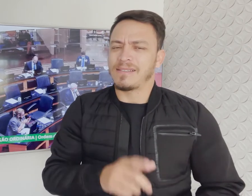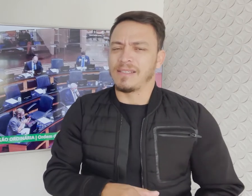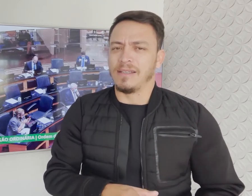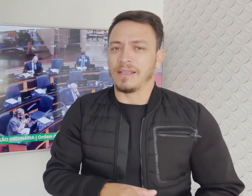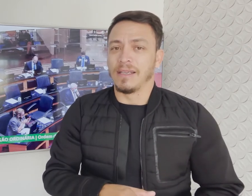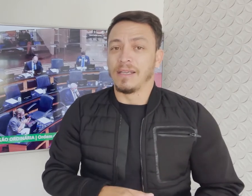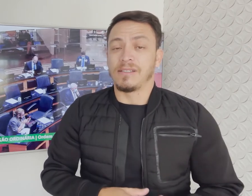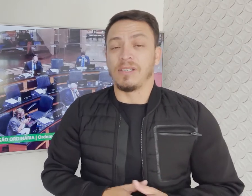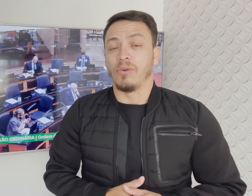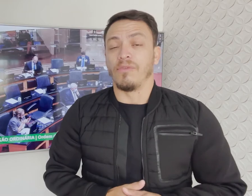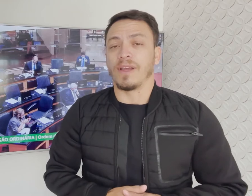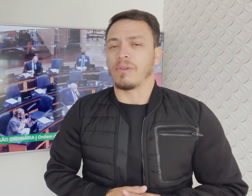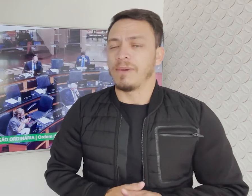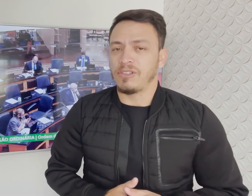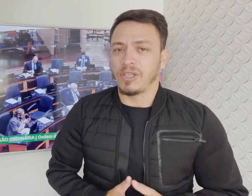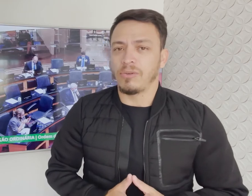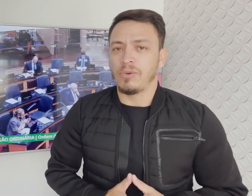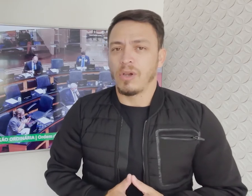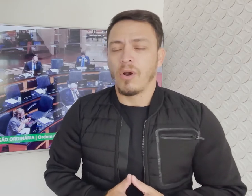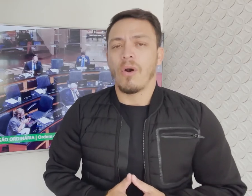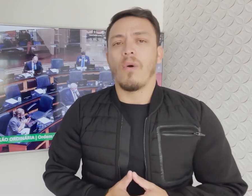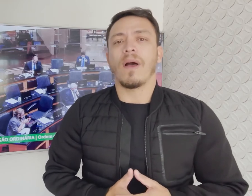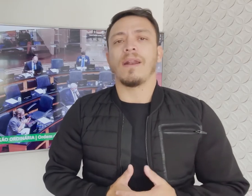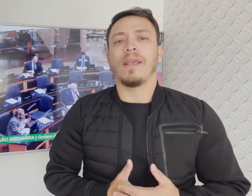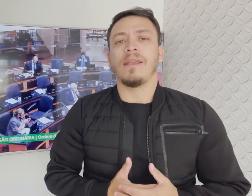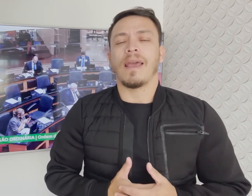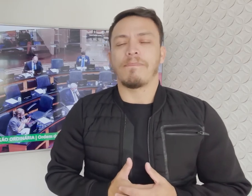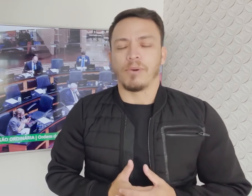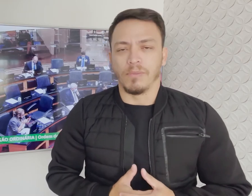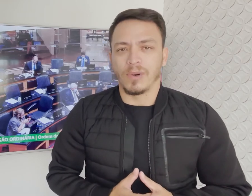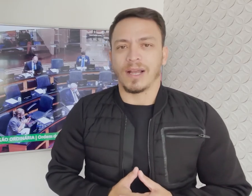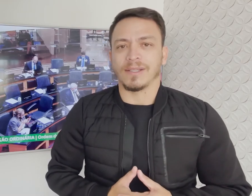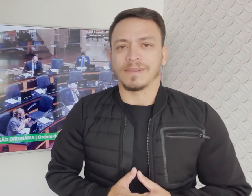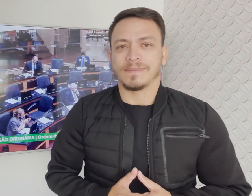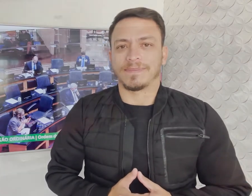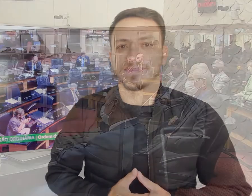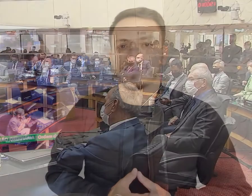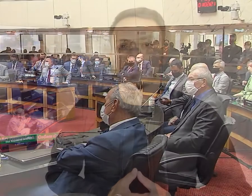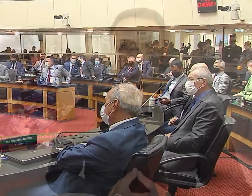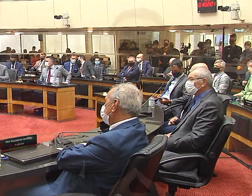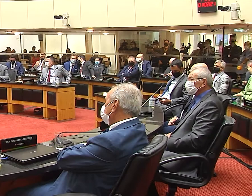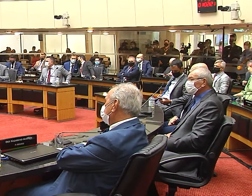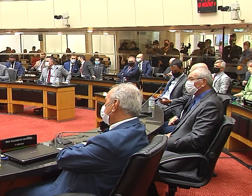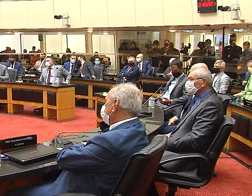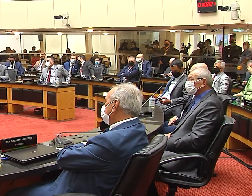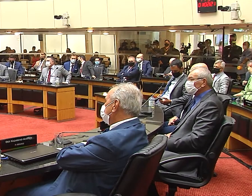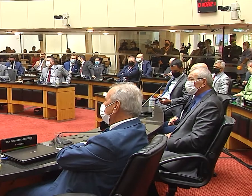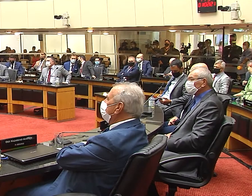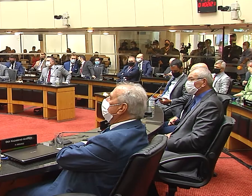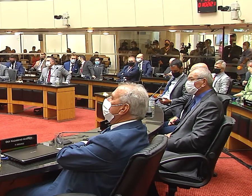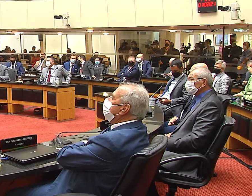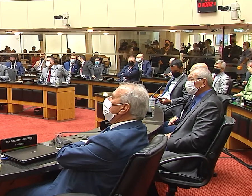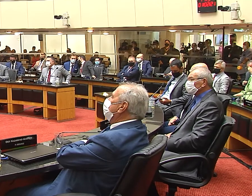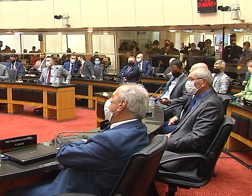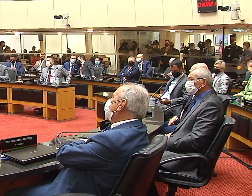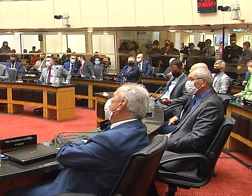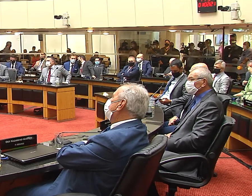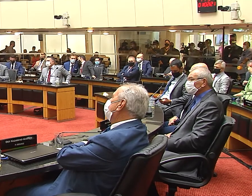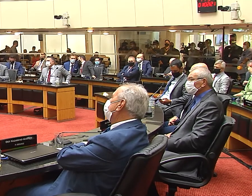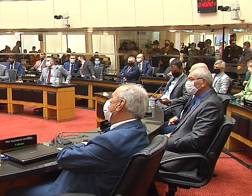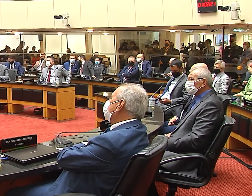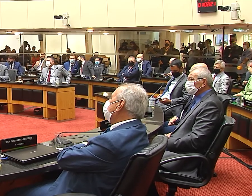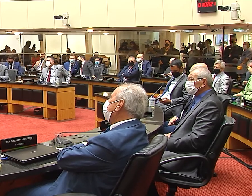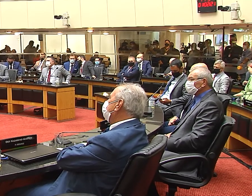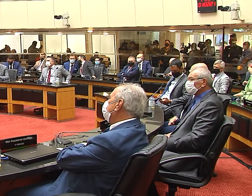parlamentares decidem se o feto é mantido ou a lei é promulgada e foi o que aconteceu com o